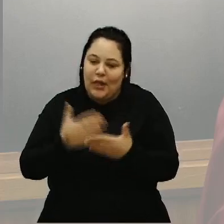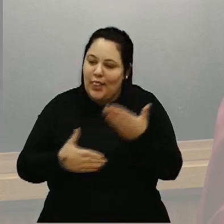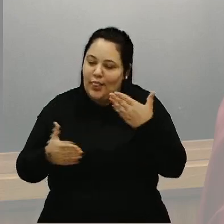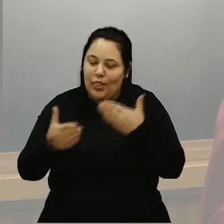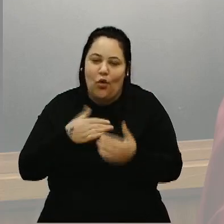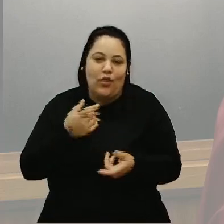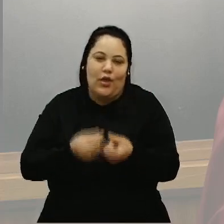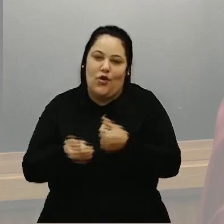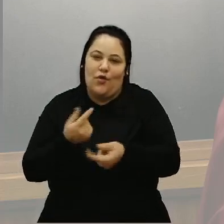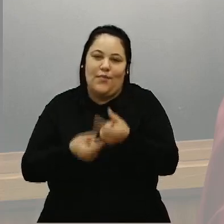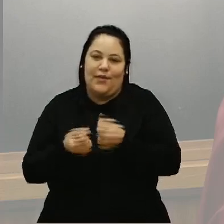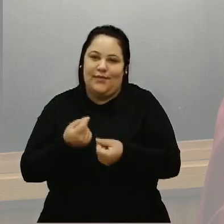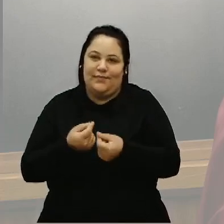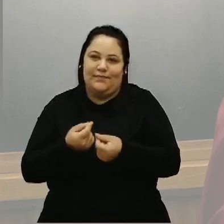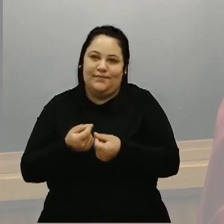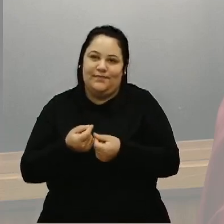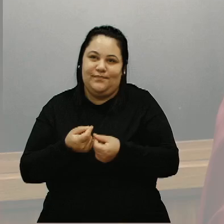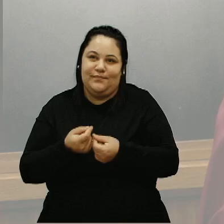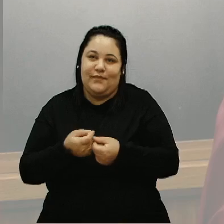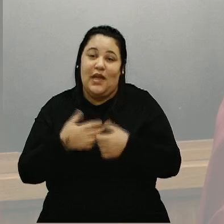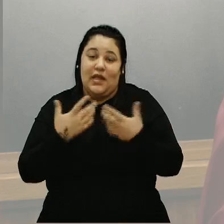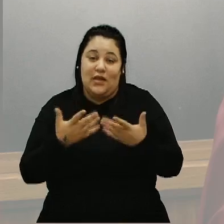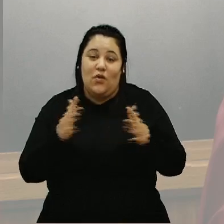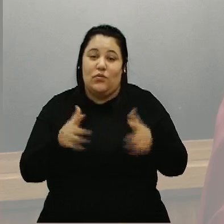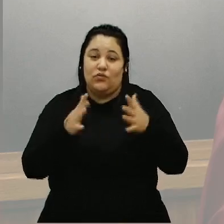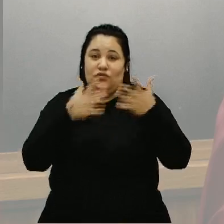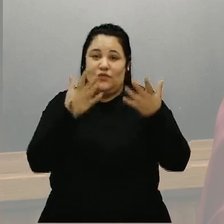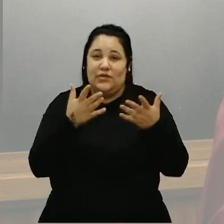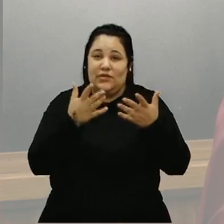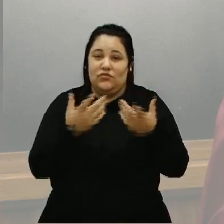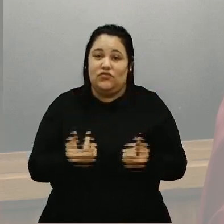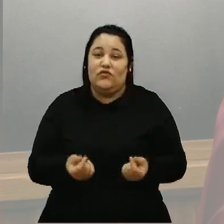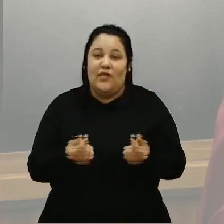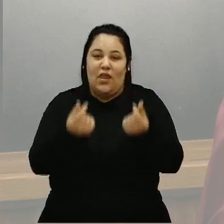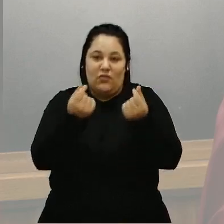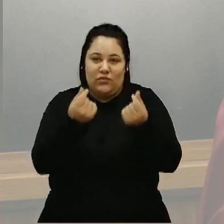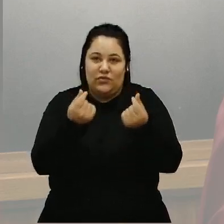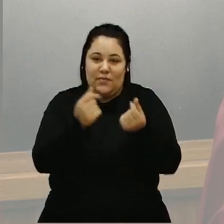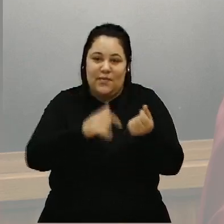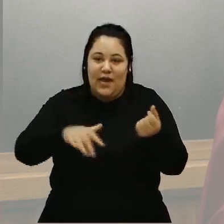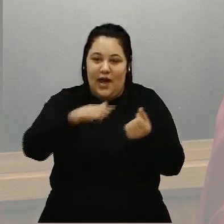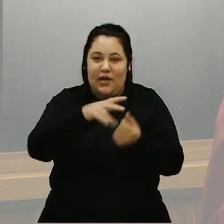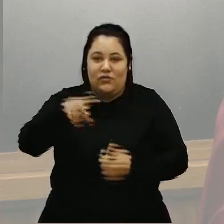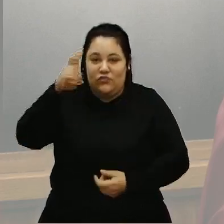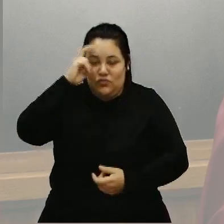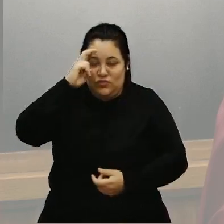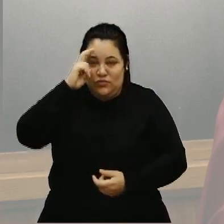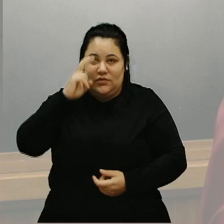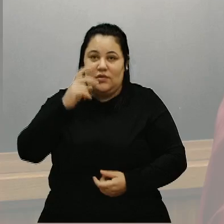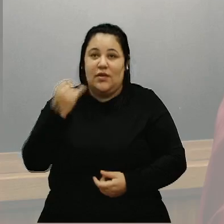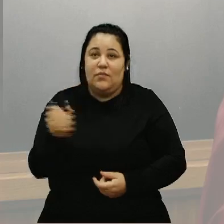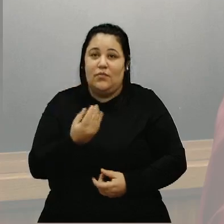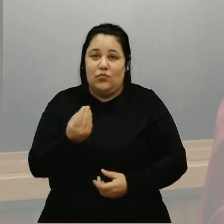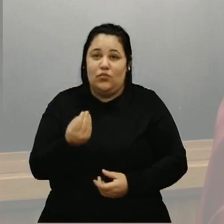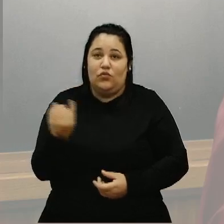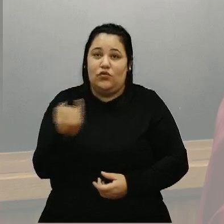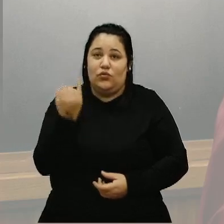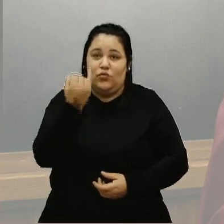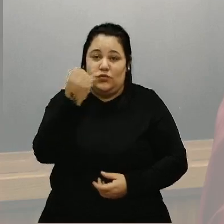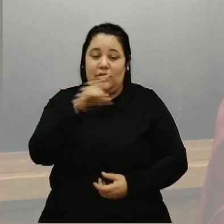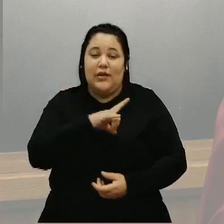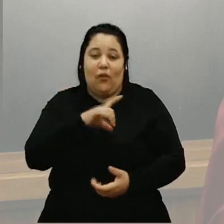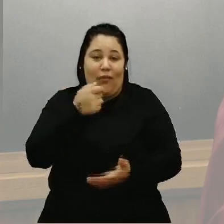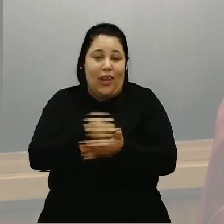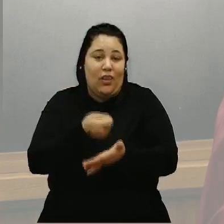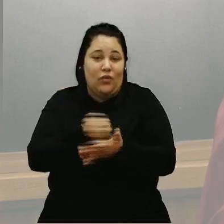trás. Então, o incentivo cada vez mais de valores para a área cultural é muito importante. Existe uma